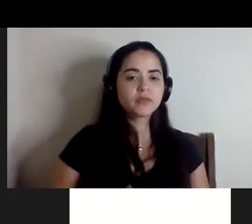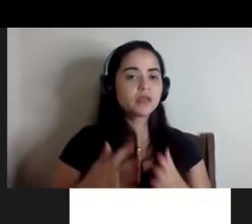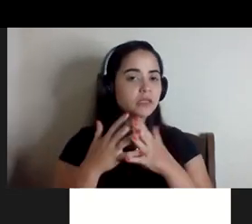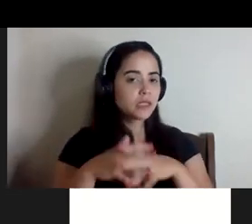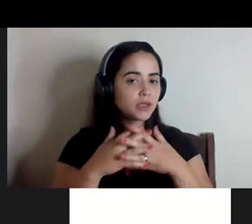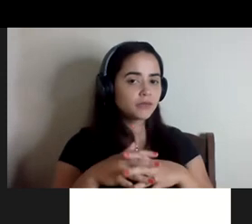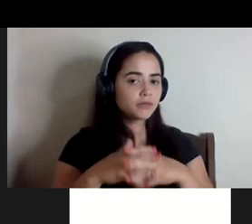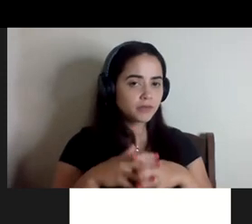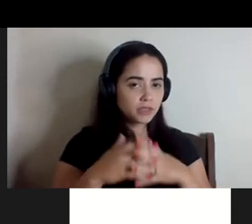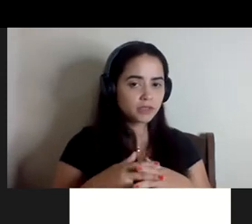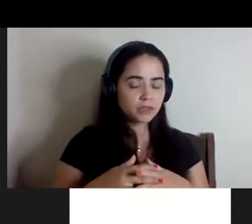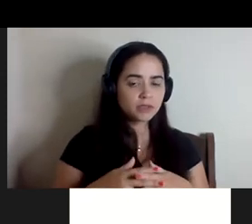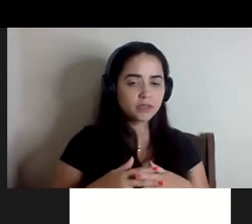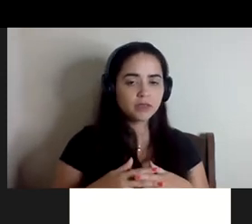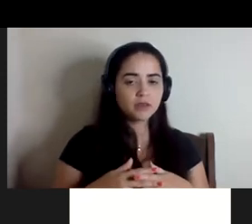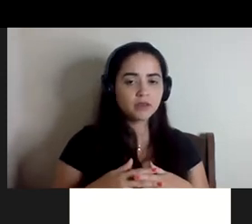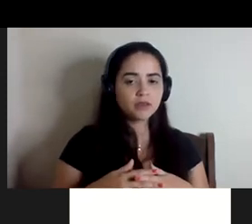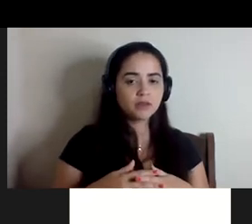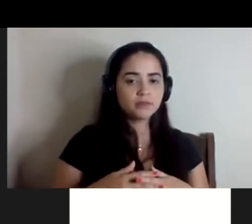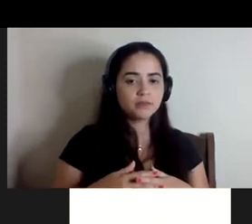reflexão sobre